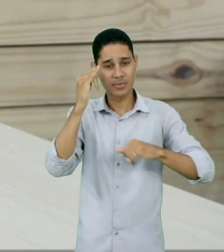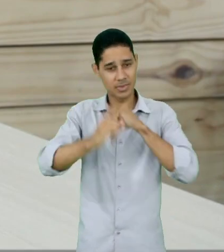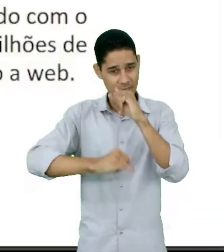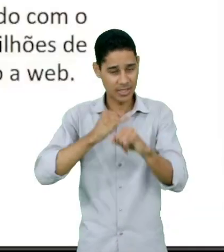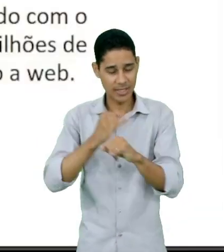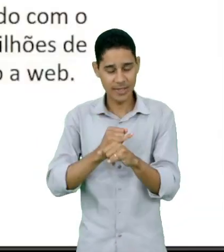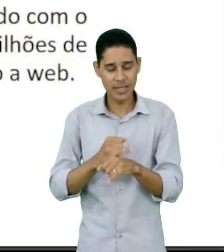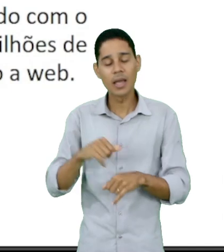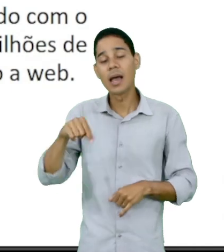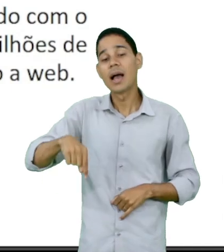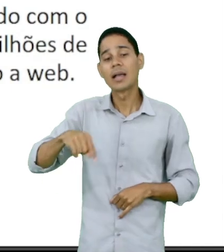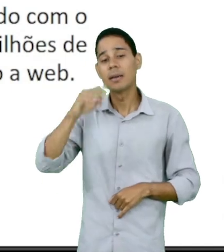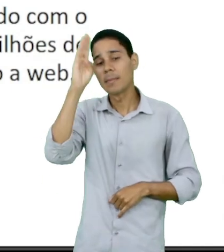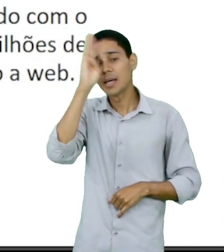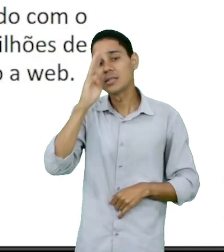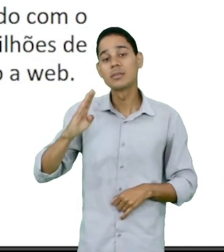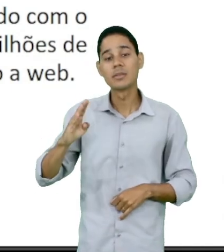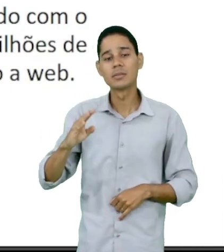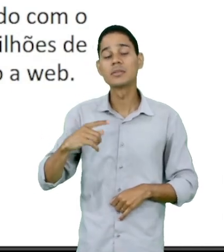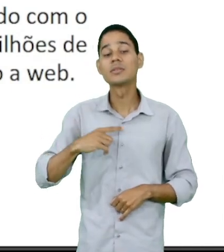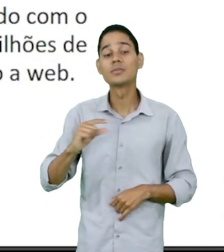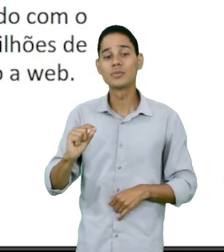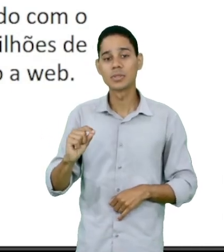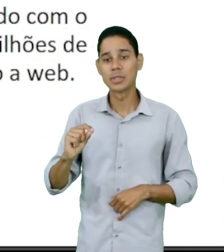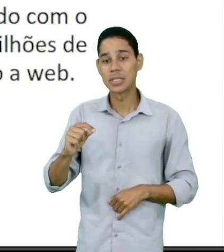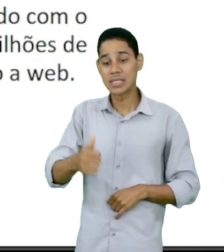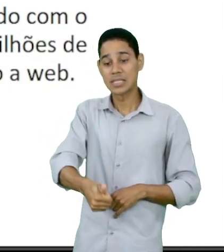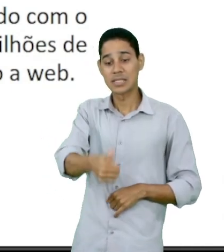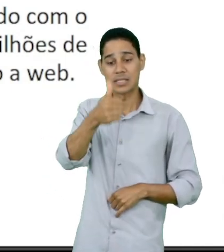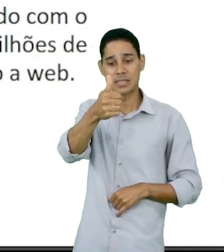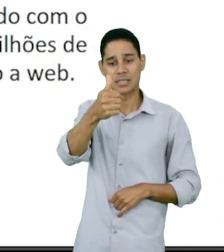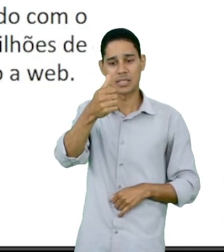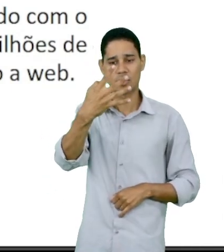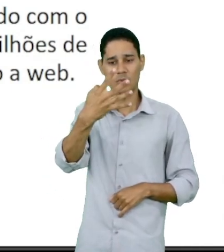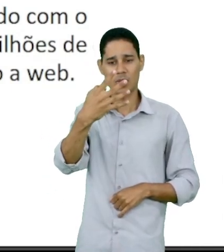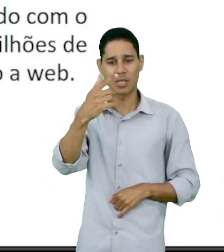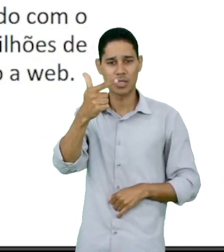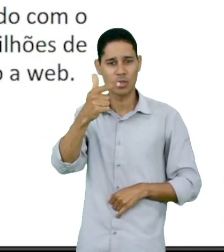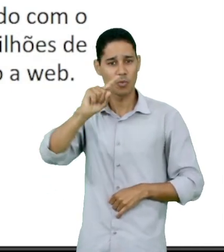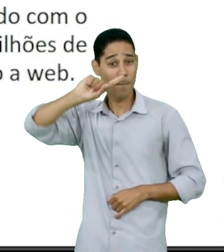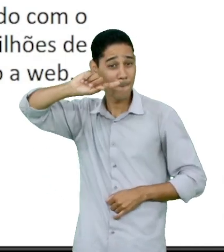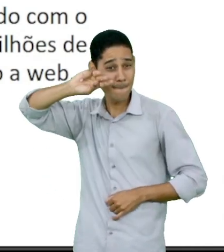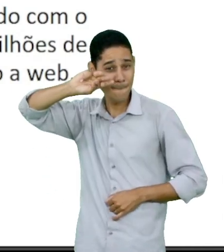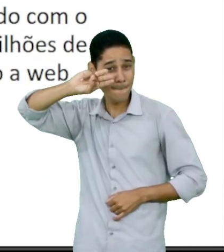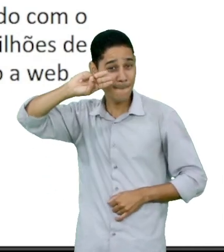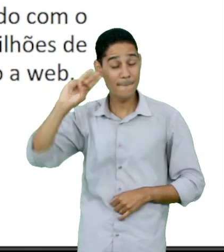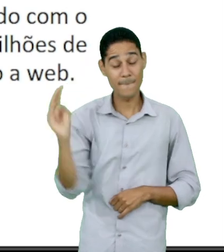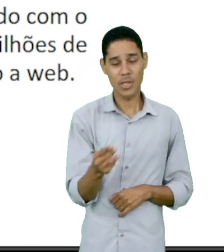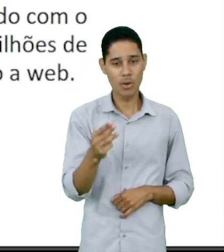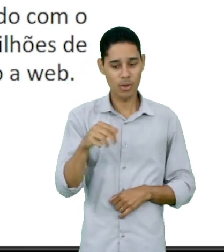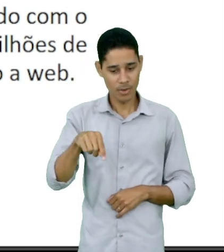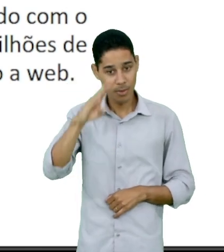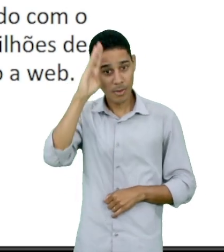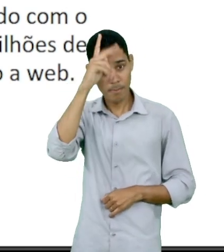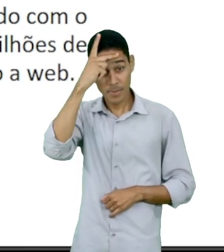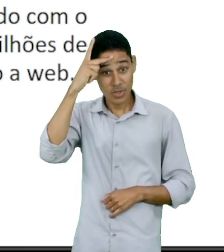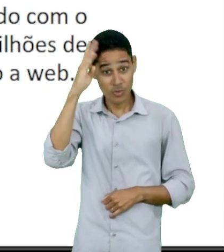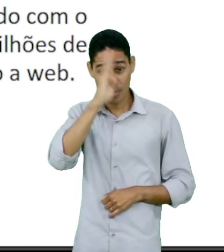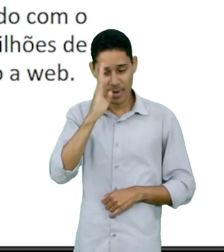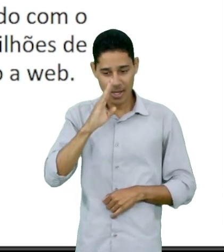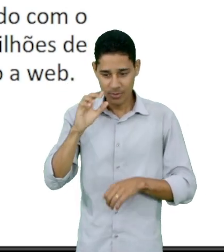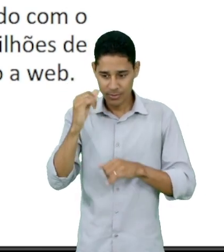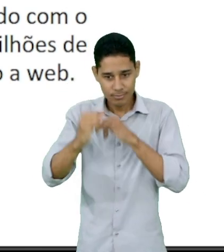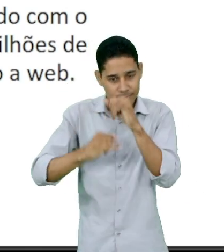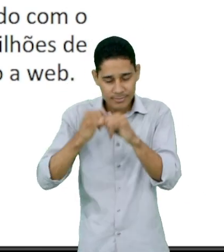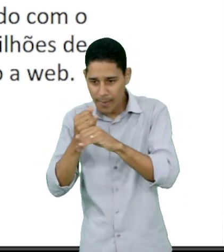hoje 142 milhões de brasileiros acessando a web, né? É claro que a gente está falando de